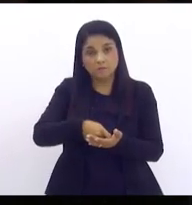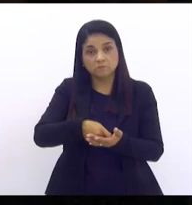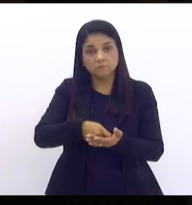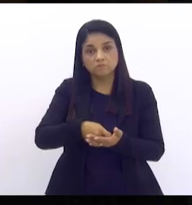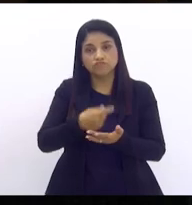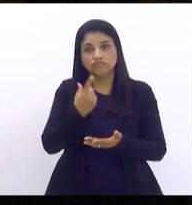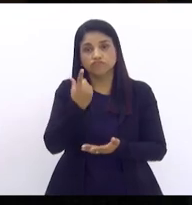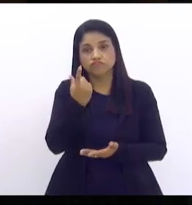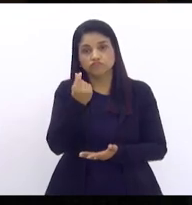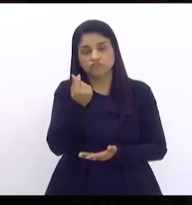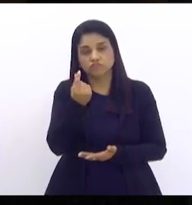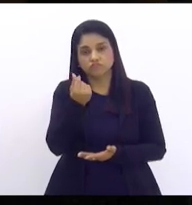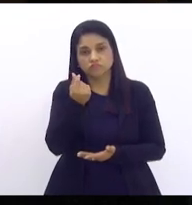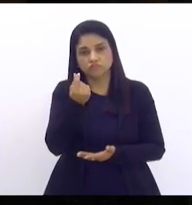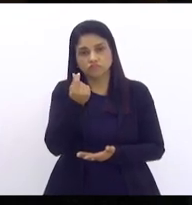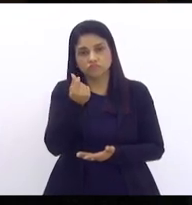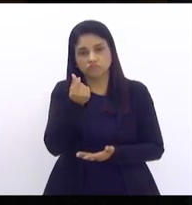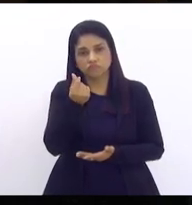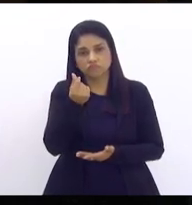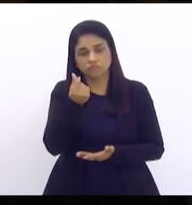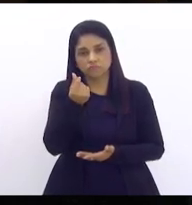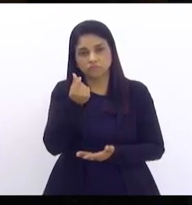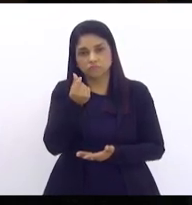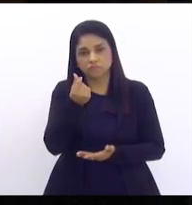vista em espécie.